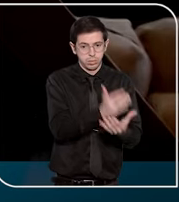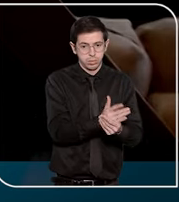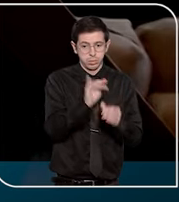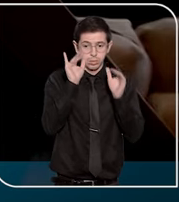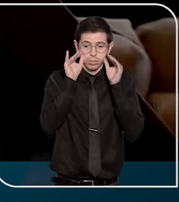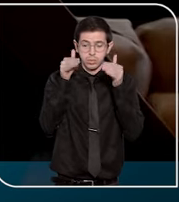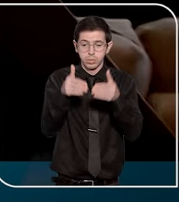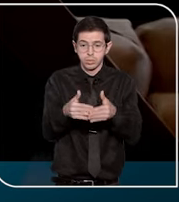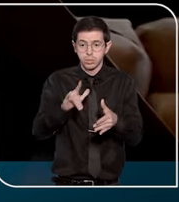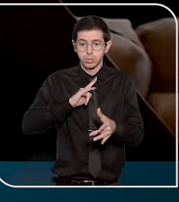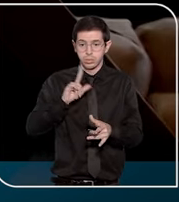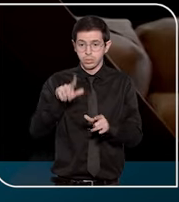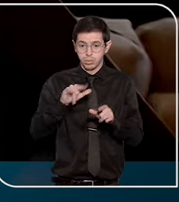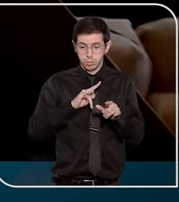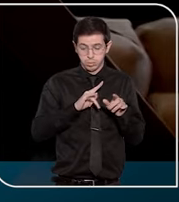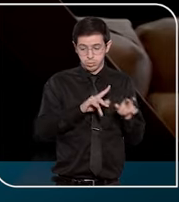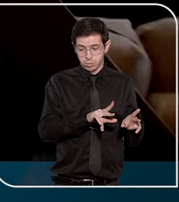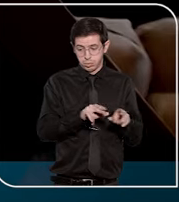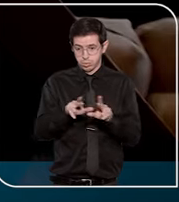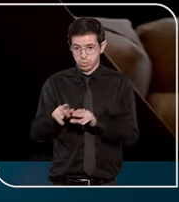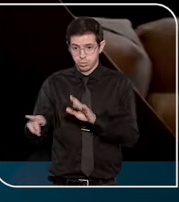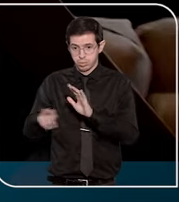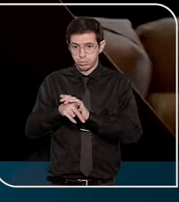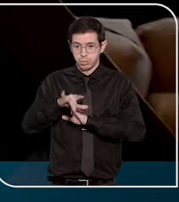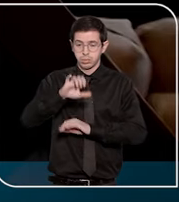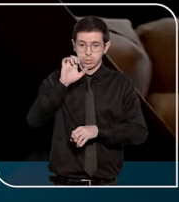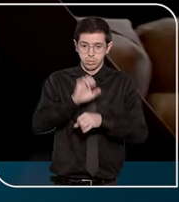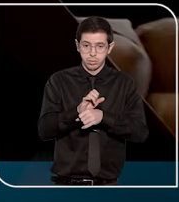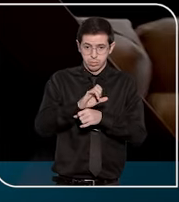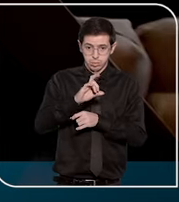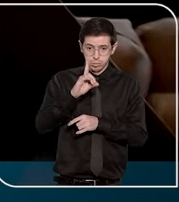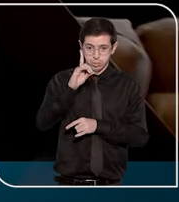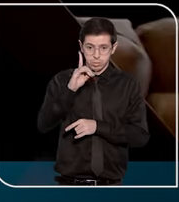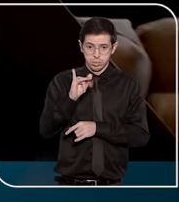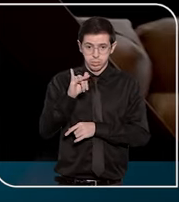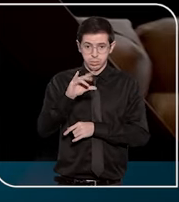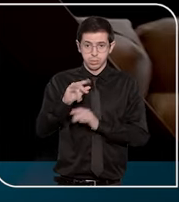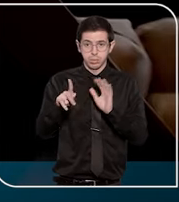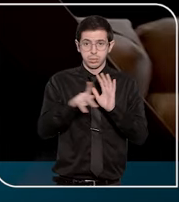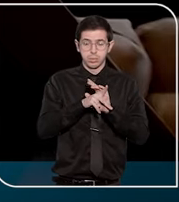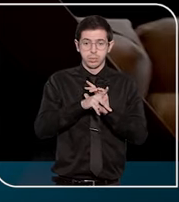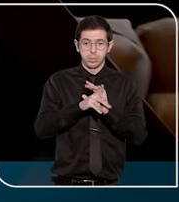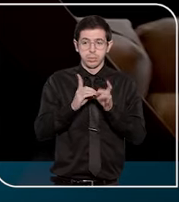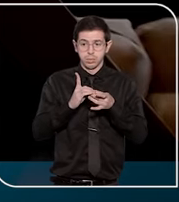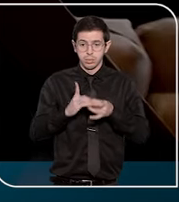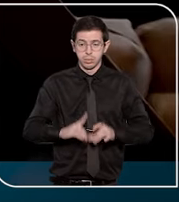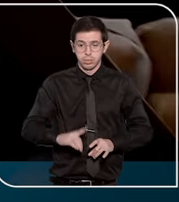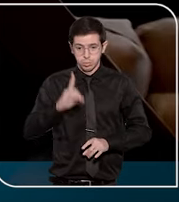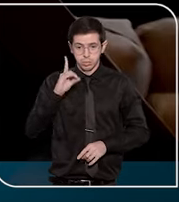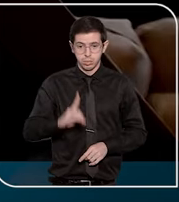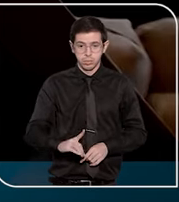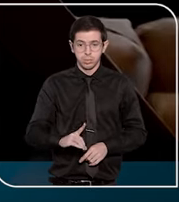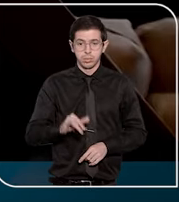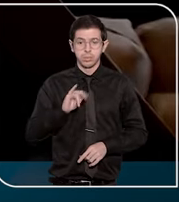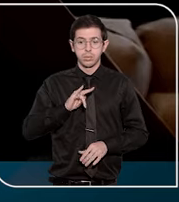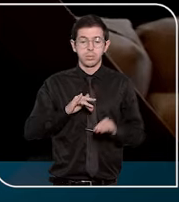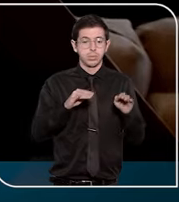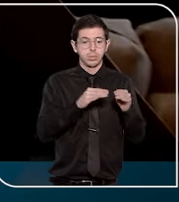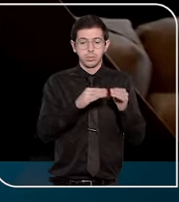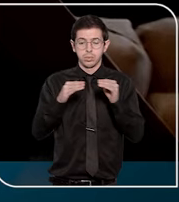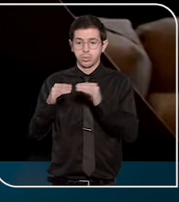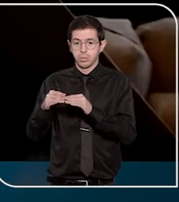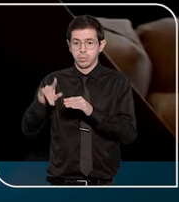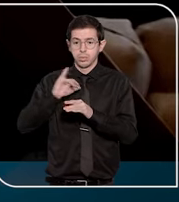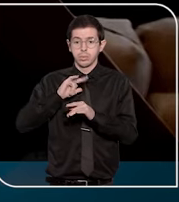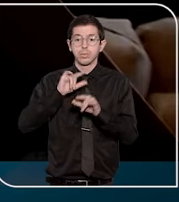se coadunam com os objetivos do Estado Democrático de Direito, que não são compatíveis com o objetivo da jurisdição, que é alcançar a